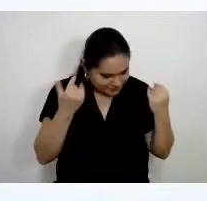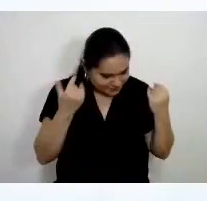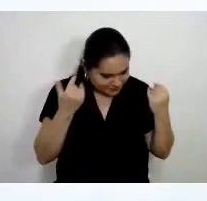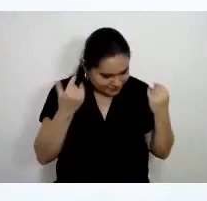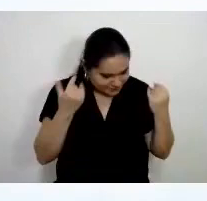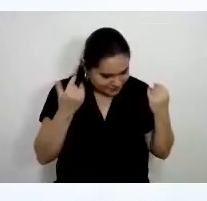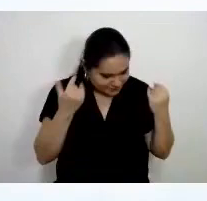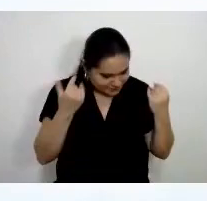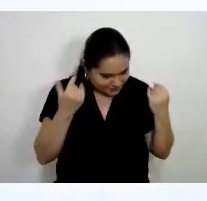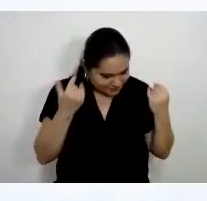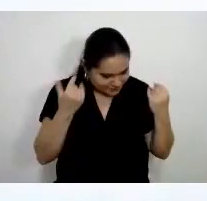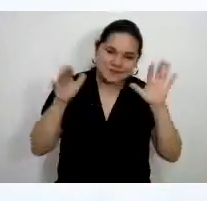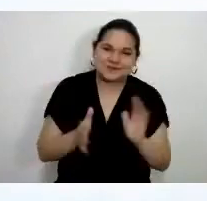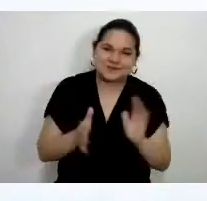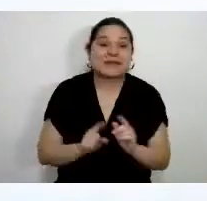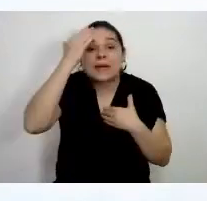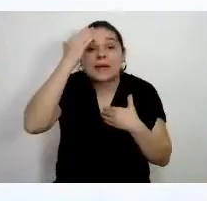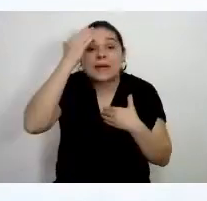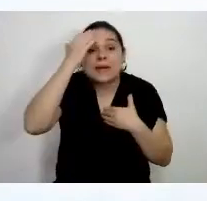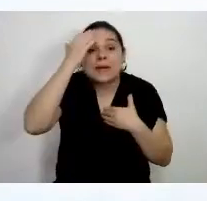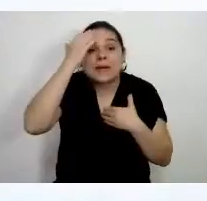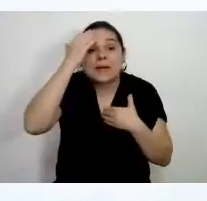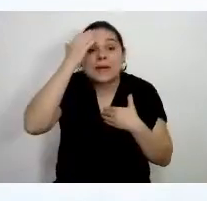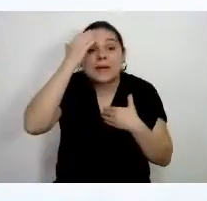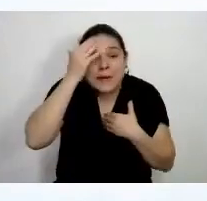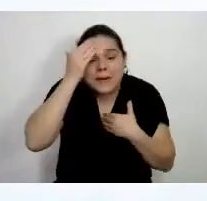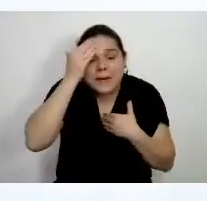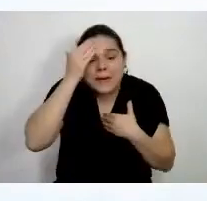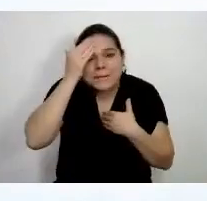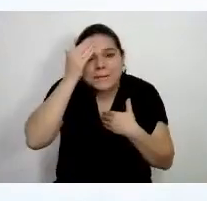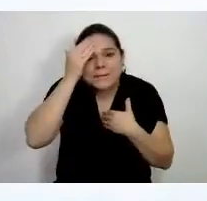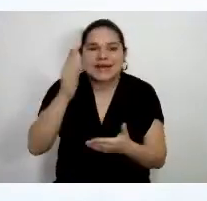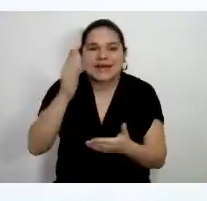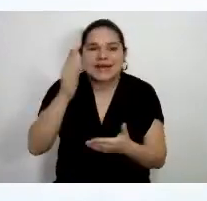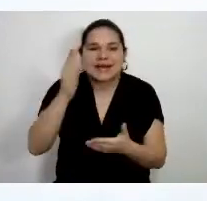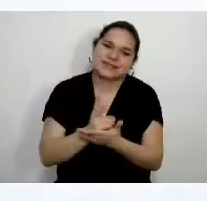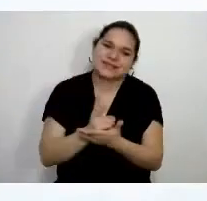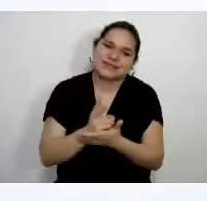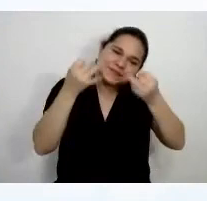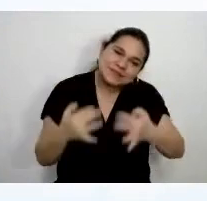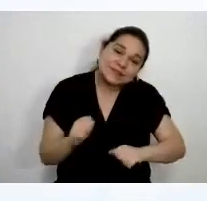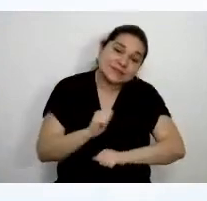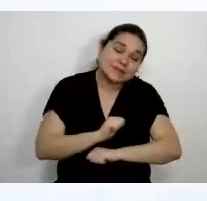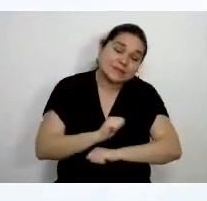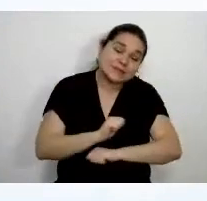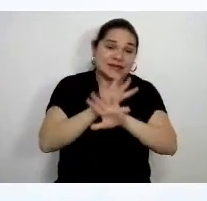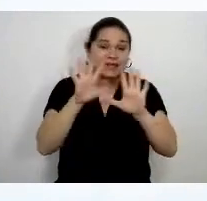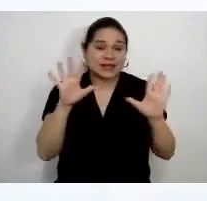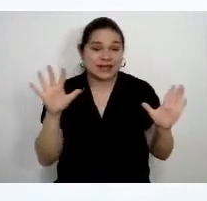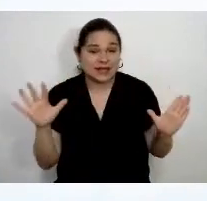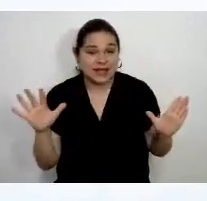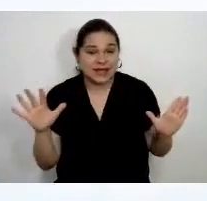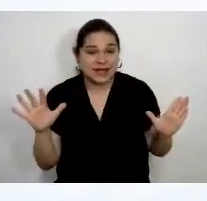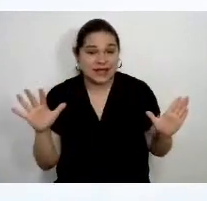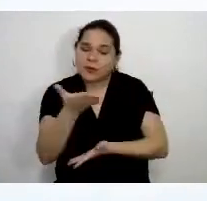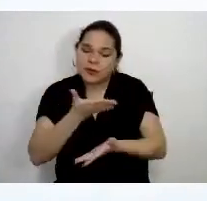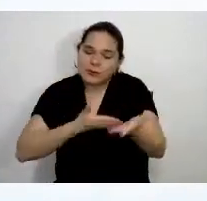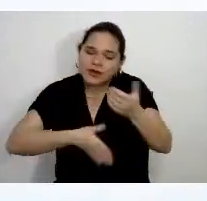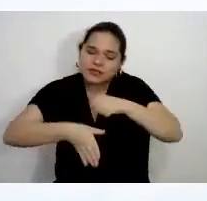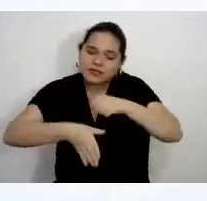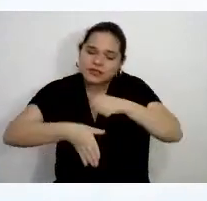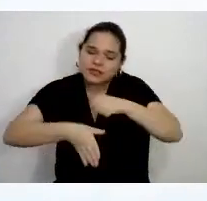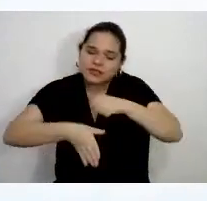como sempre, pelas Eu que suas agradeço. palavras, a forma como o senhor generosamente partilha seu conhecimento aqui, que é